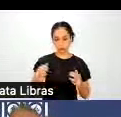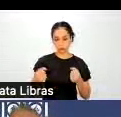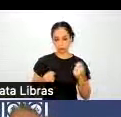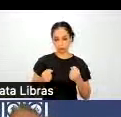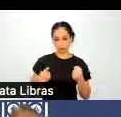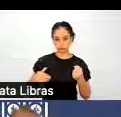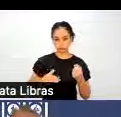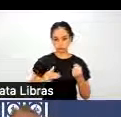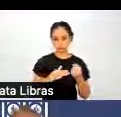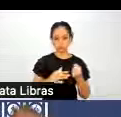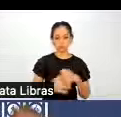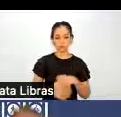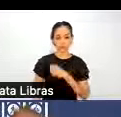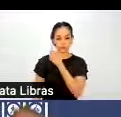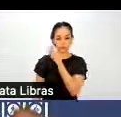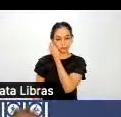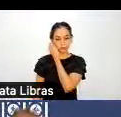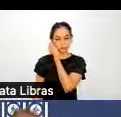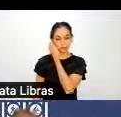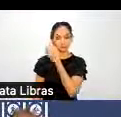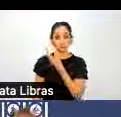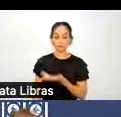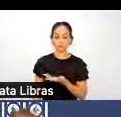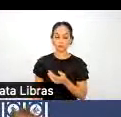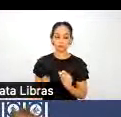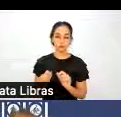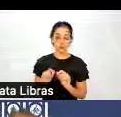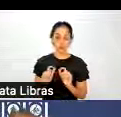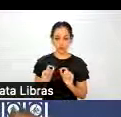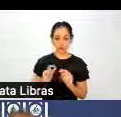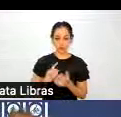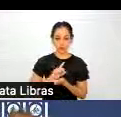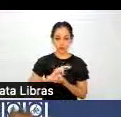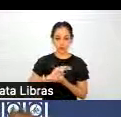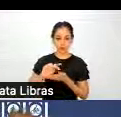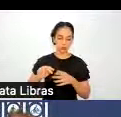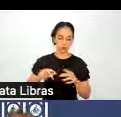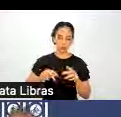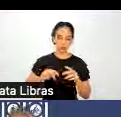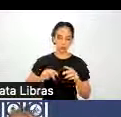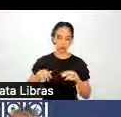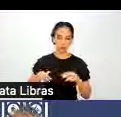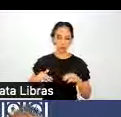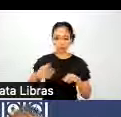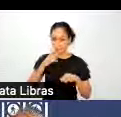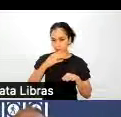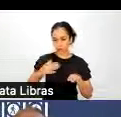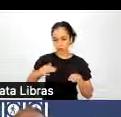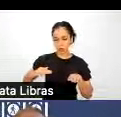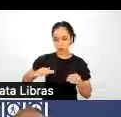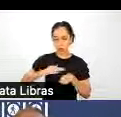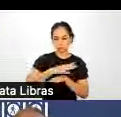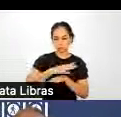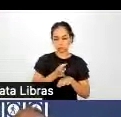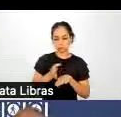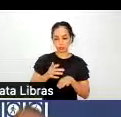anterior existente. Então, isso faz com que vários cruzamentos e vias existentes virem vias pedestres ou com